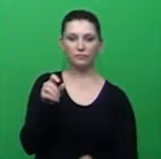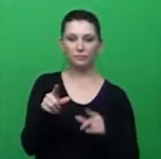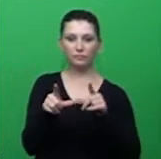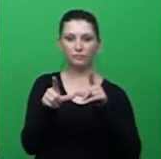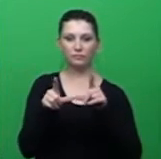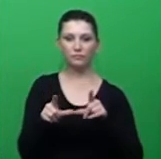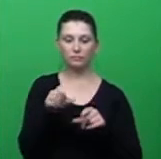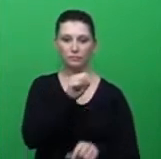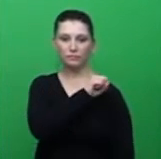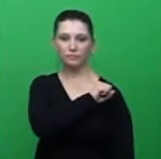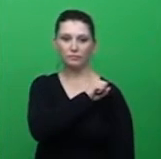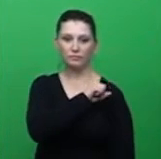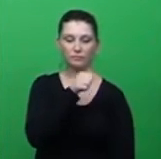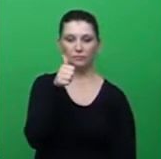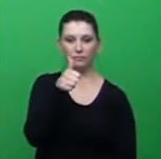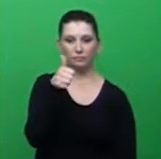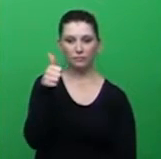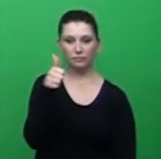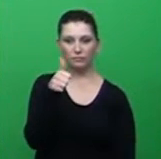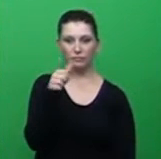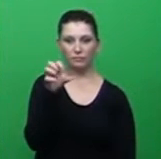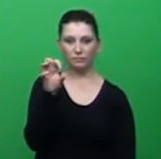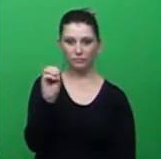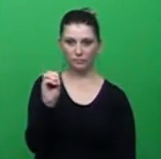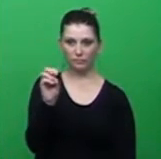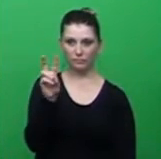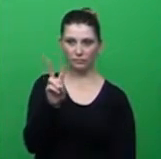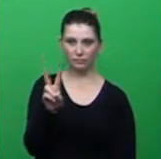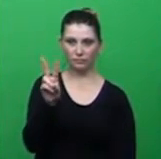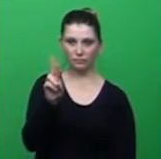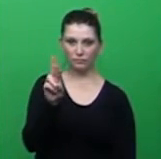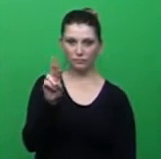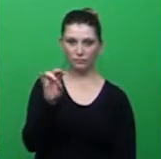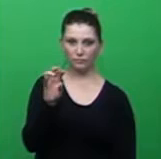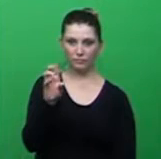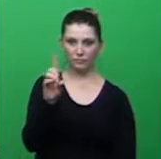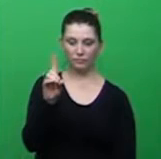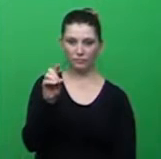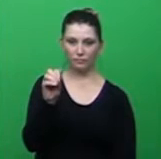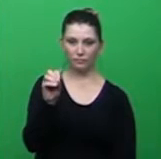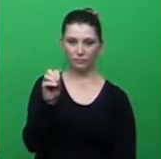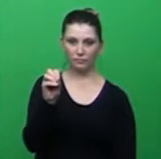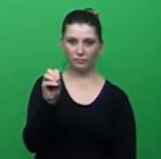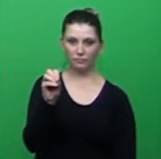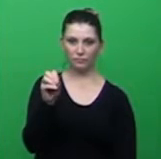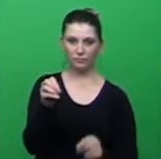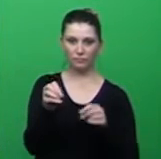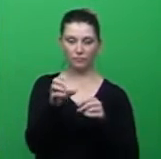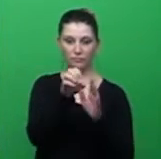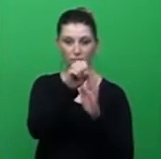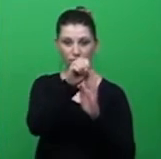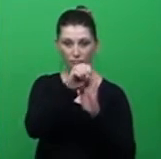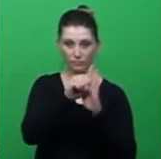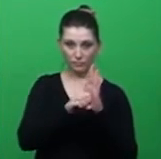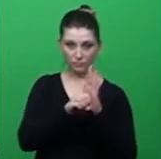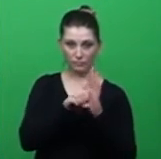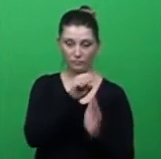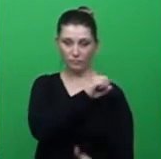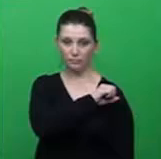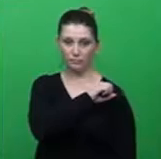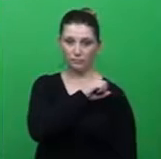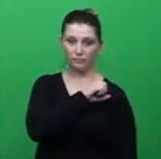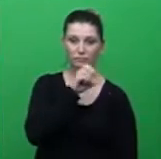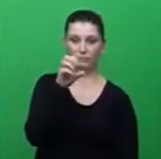número 110/2016, de autoria do vereador Ricardo Fabris. Ofício número